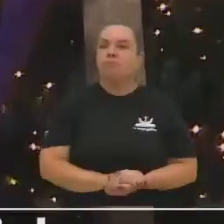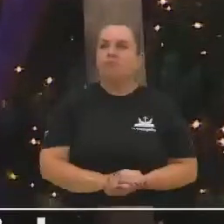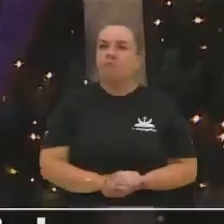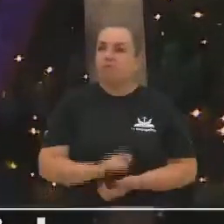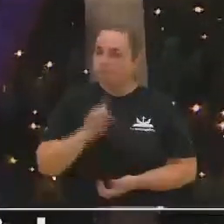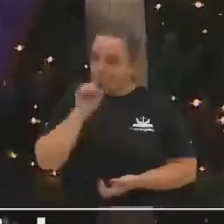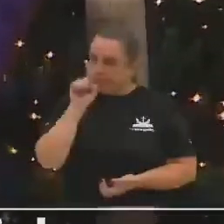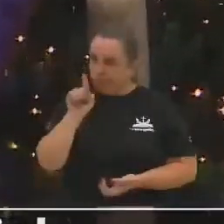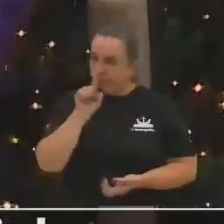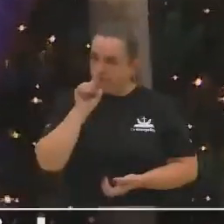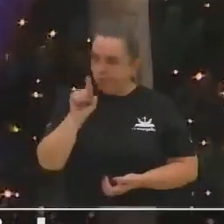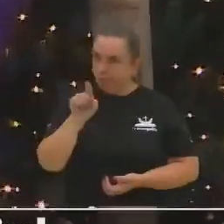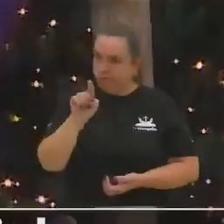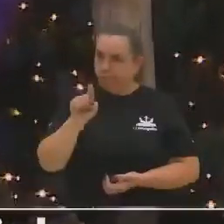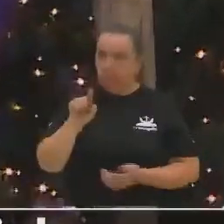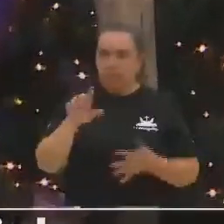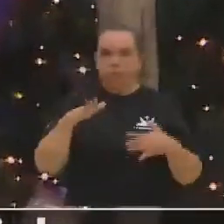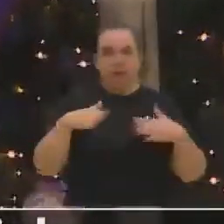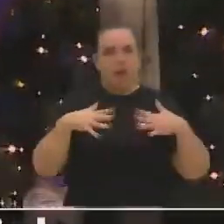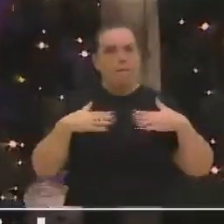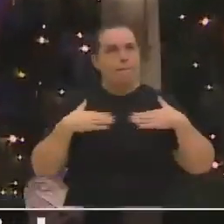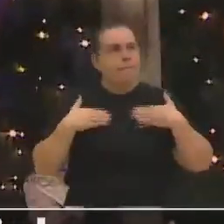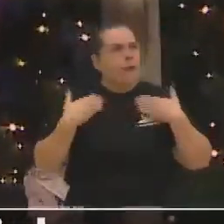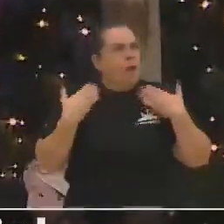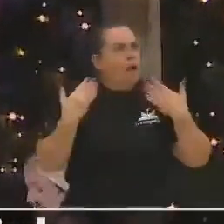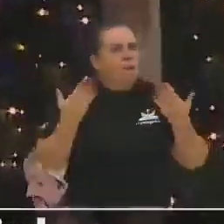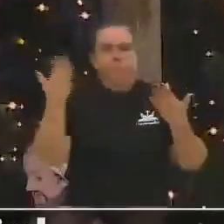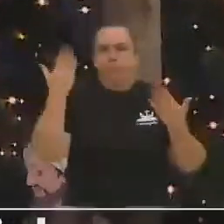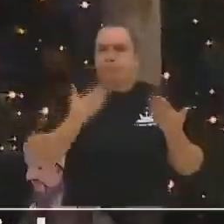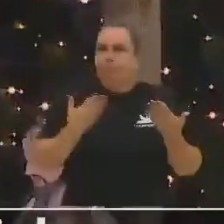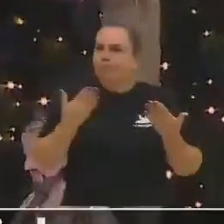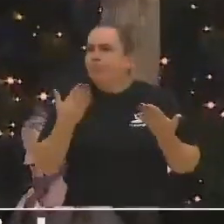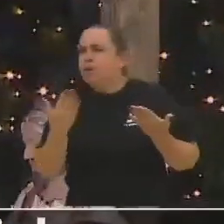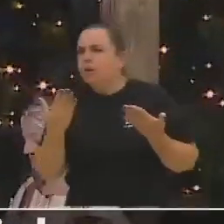aquela cena ali é um escândalo diante dos nossos olhos,